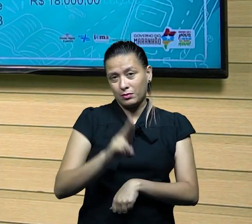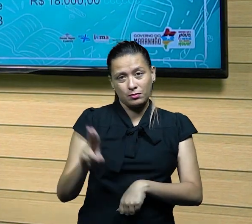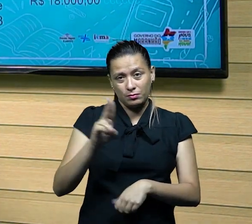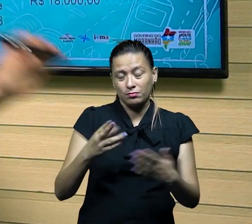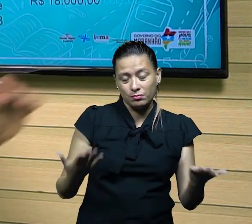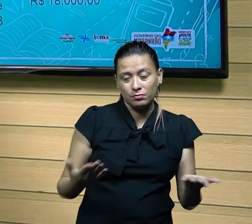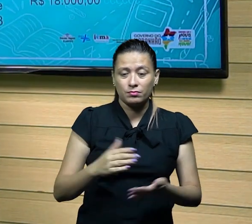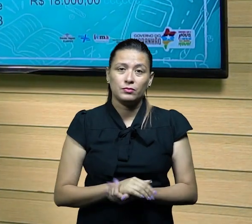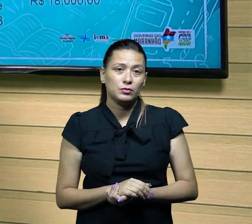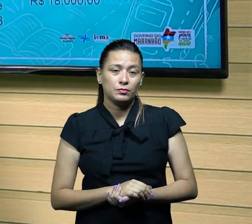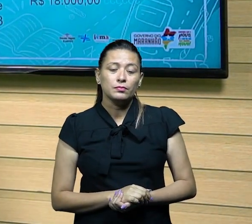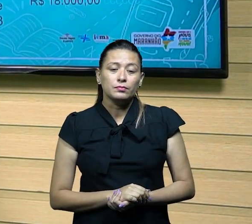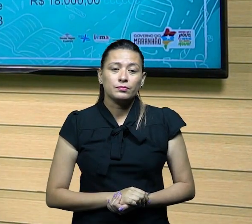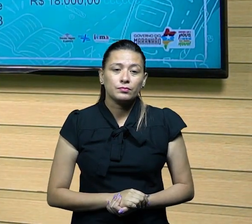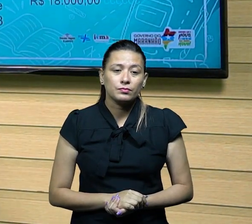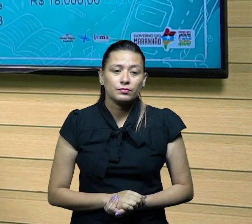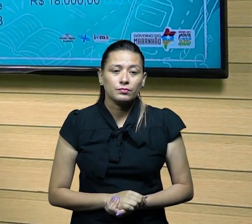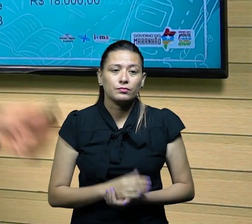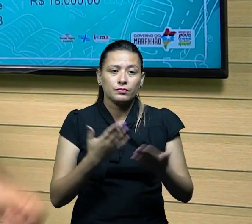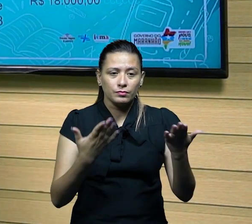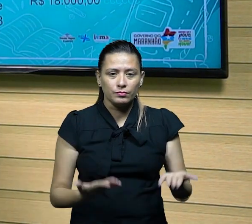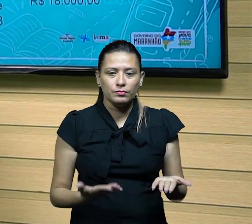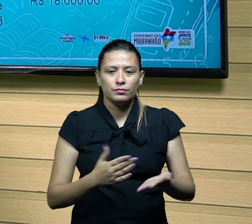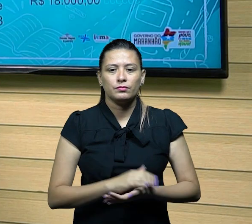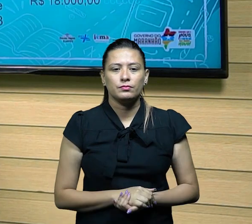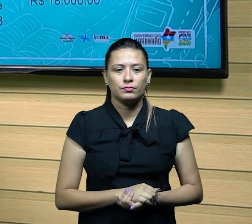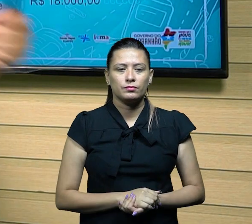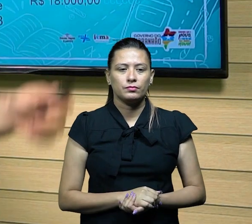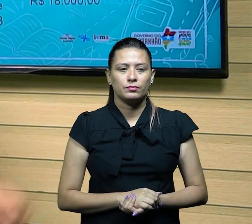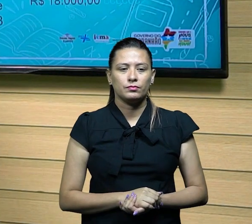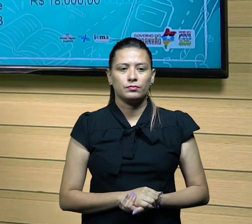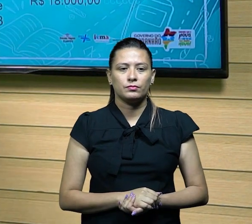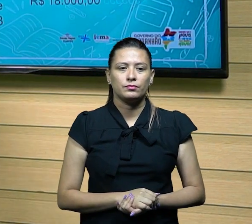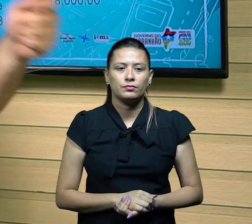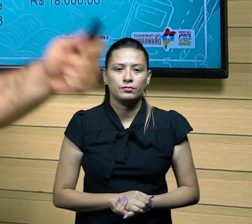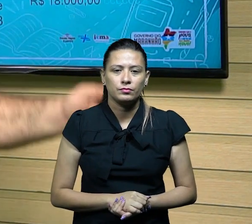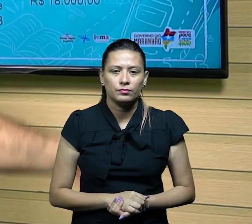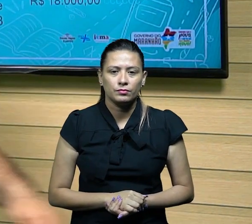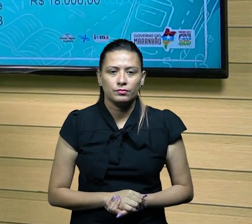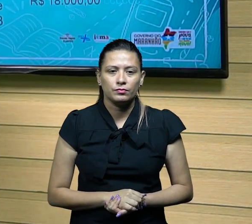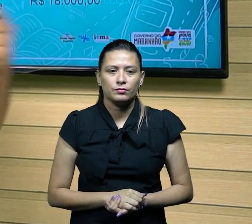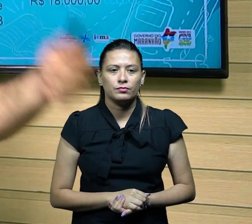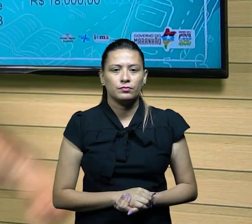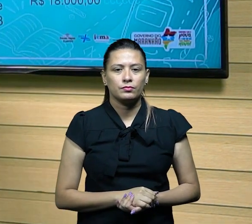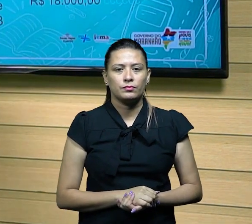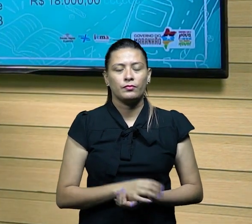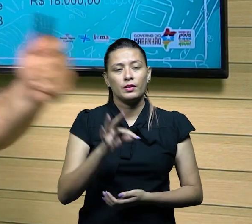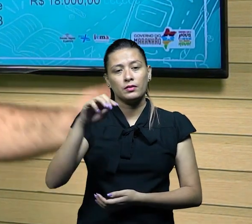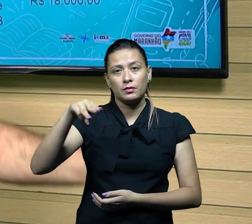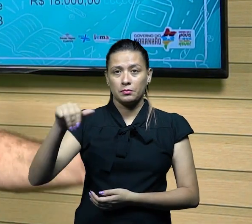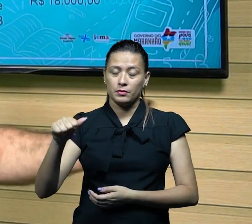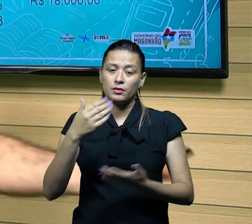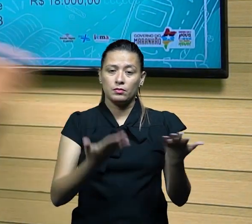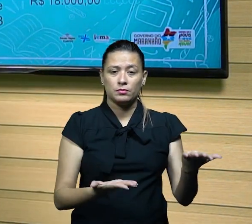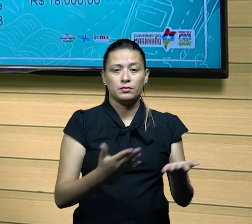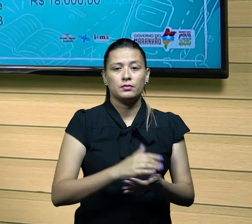para investir numa empresa X. Quanto tempo eu tenho que trabalhar naquela empresa, tenho que trabalhar pelaquela empresa para ela me dar lucro suficiente para aqueles 100